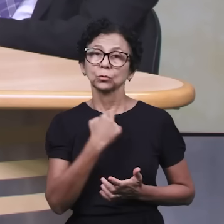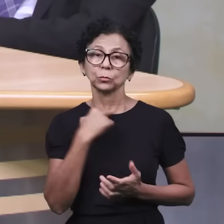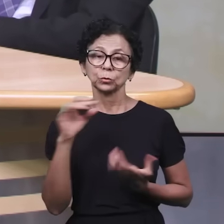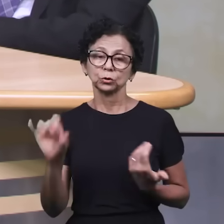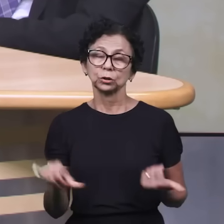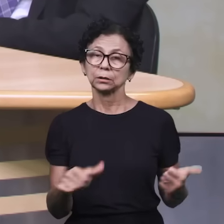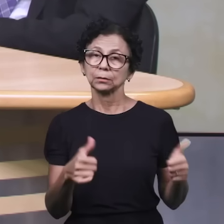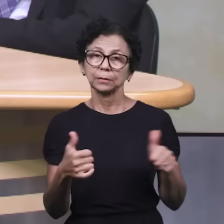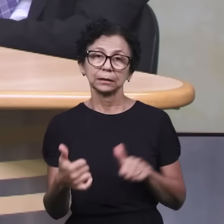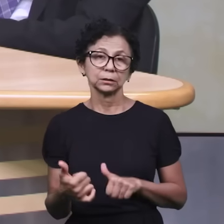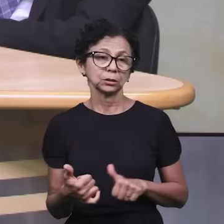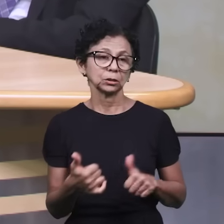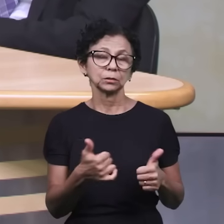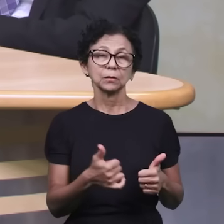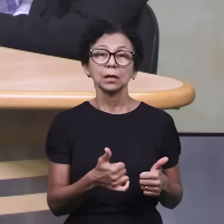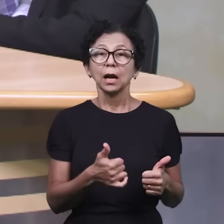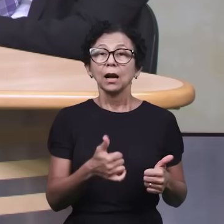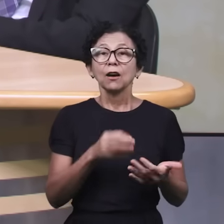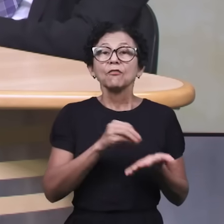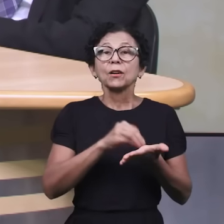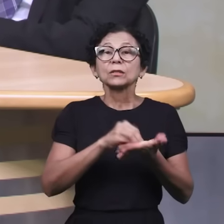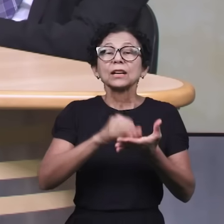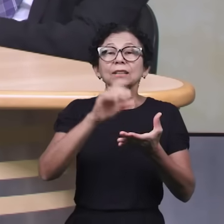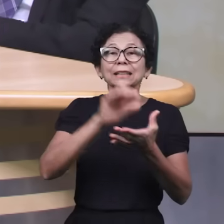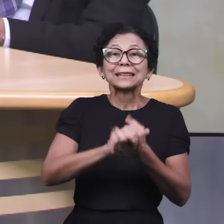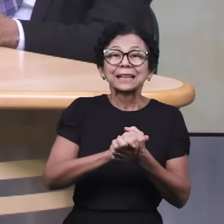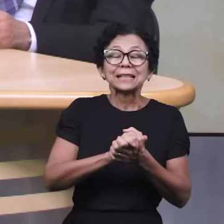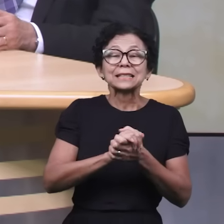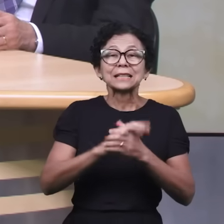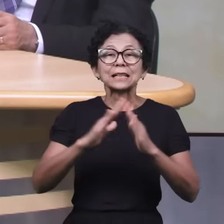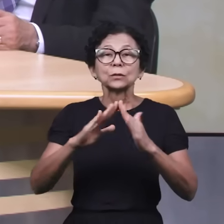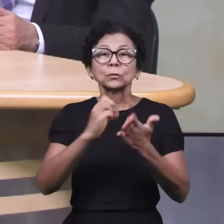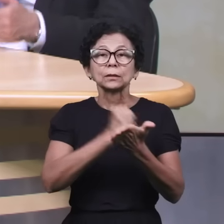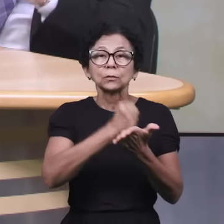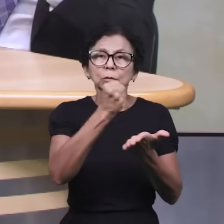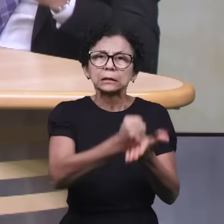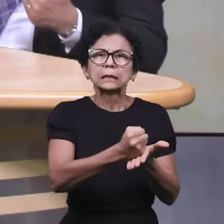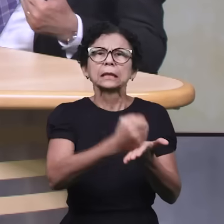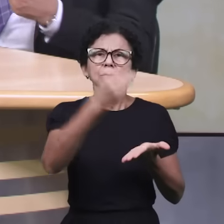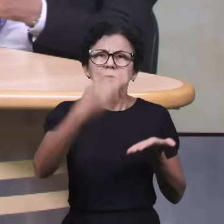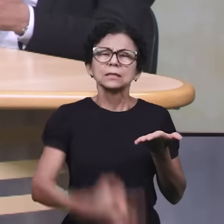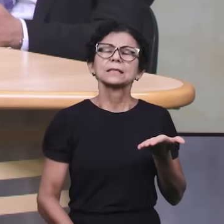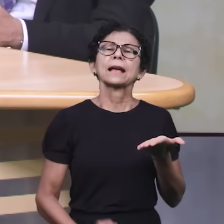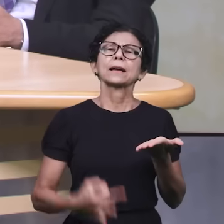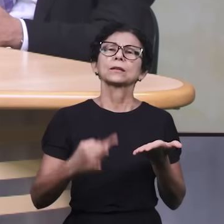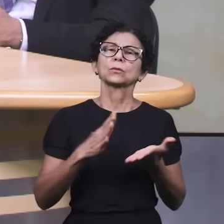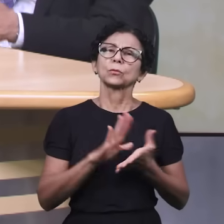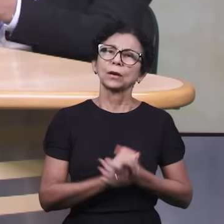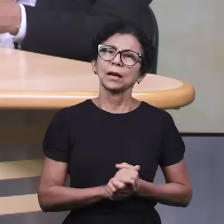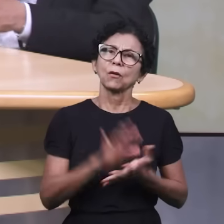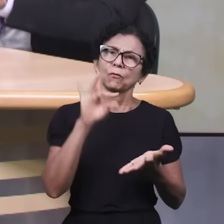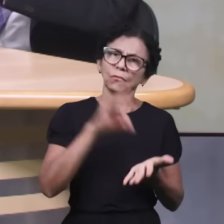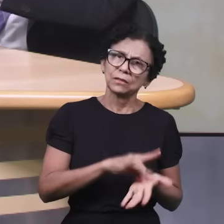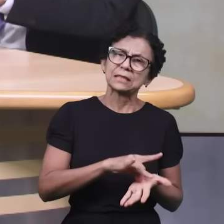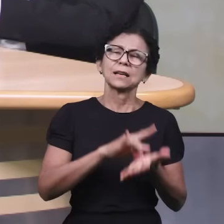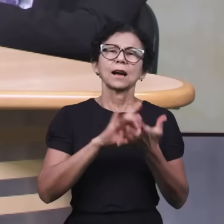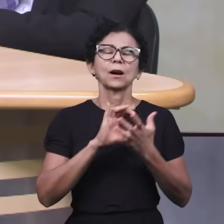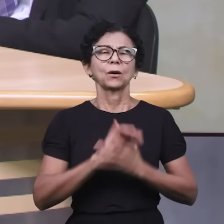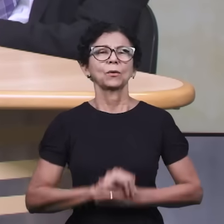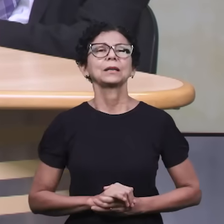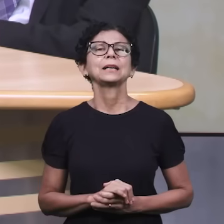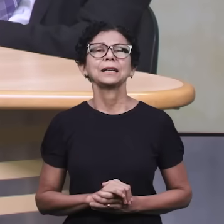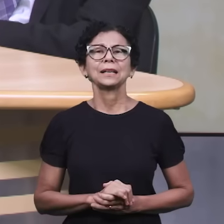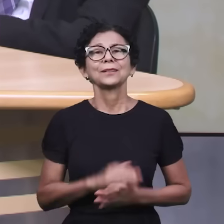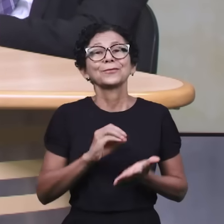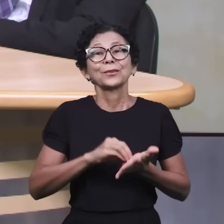é sábio, né? É esse detalhe, porque há muitas pessoas... Não, mas o que impede se a pessoa